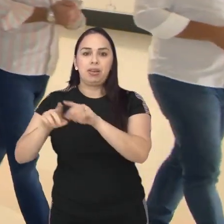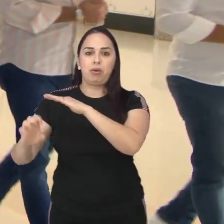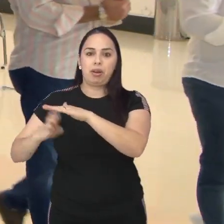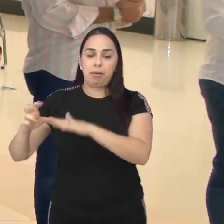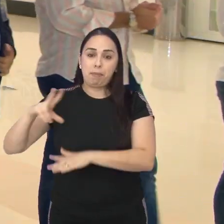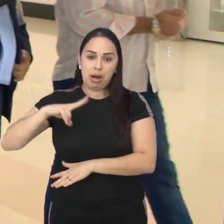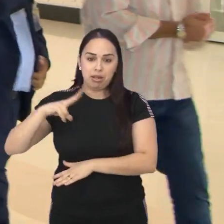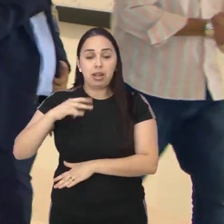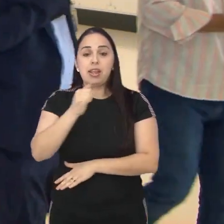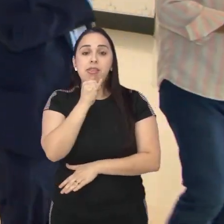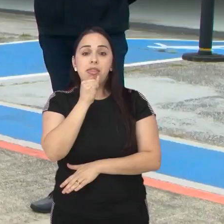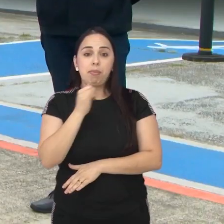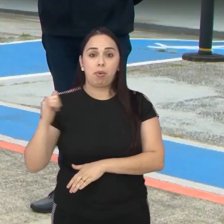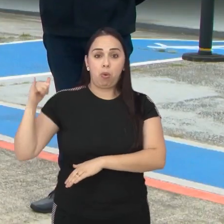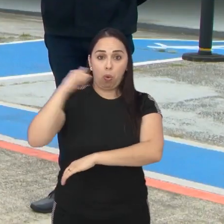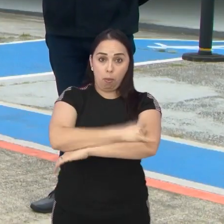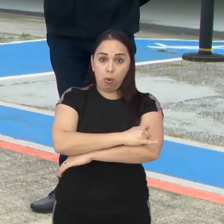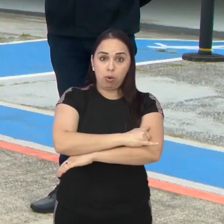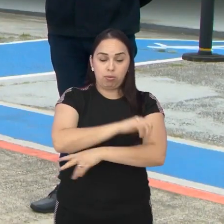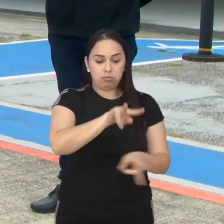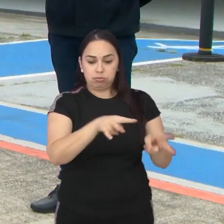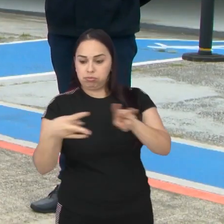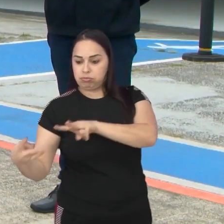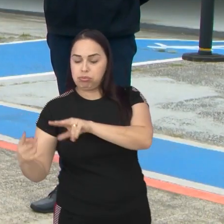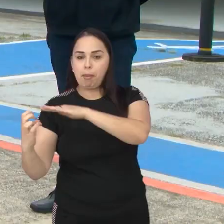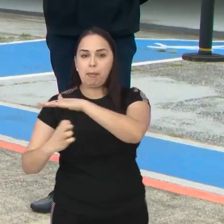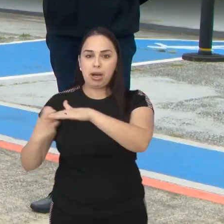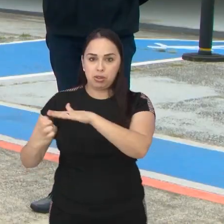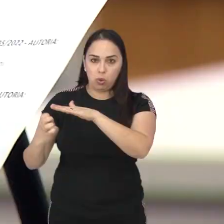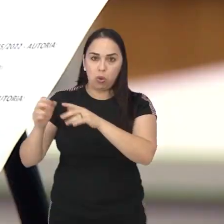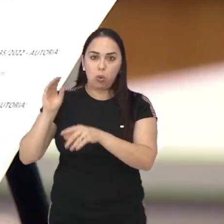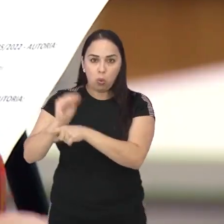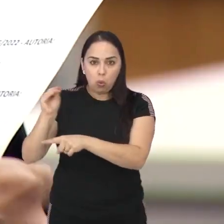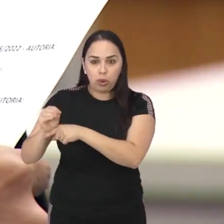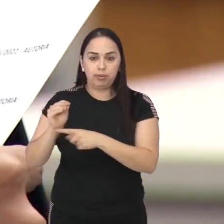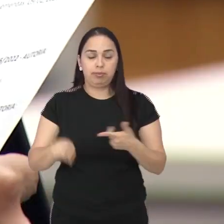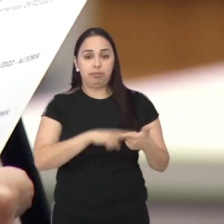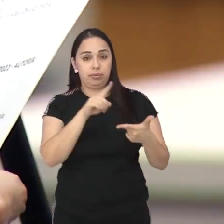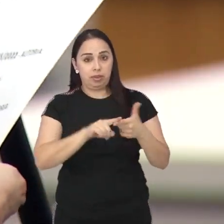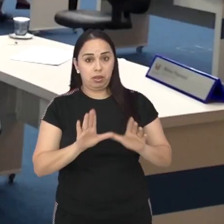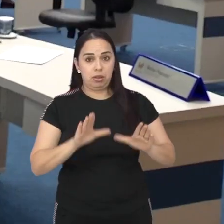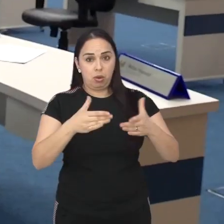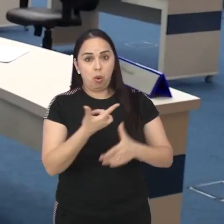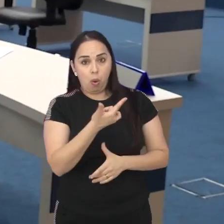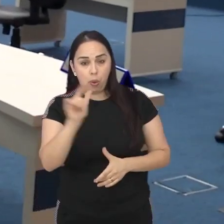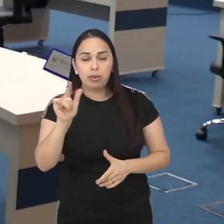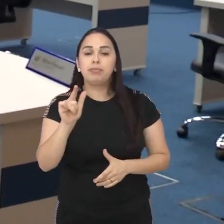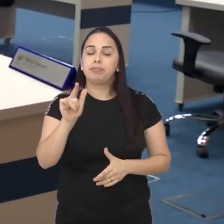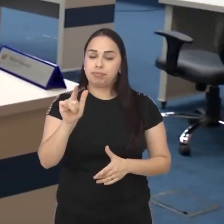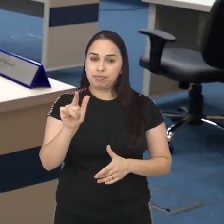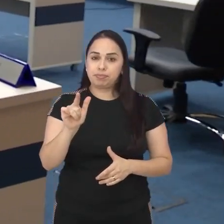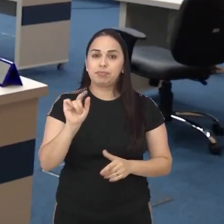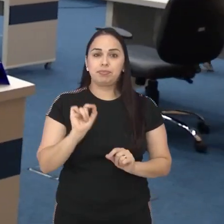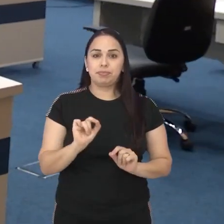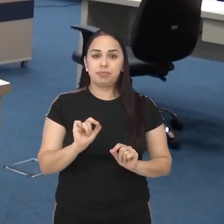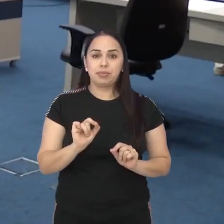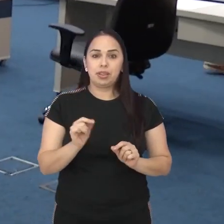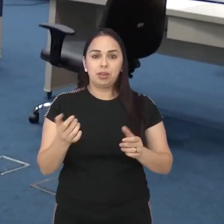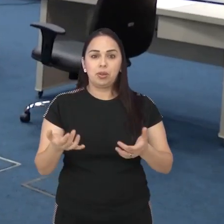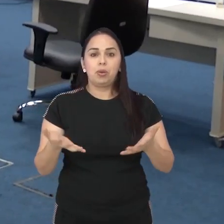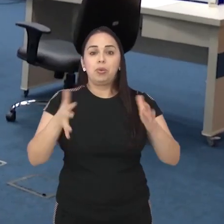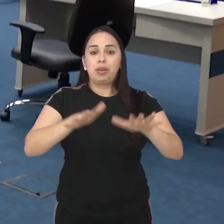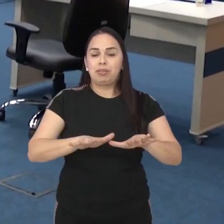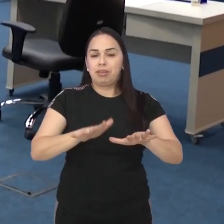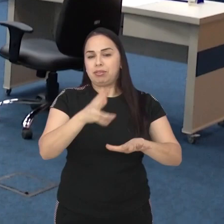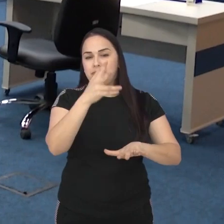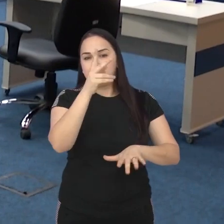com a iniciativa privada, a exemplo do aeroporto da cidade. Outra frente parlamentar criada também em 2022 foi